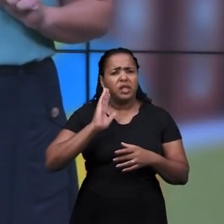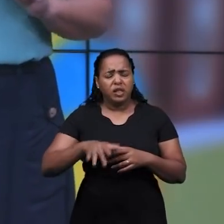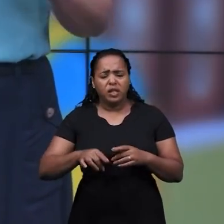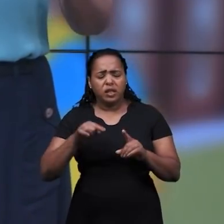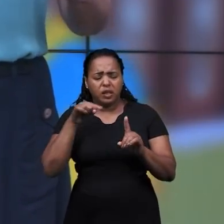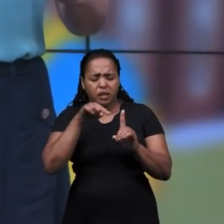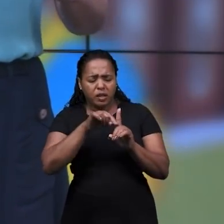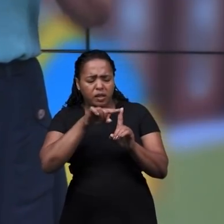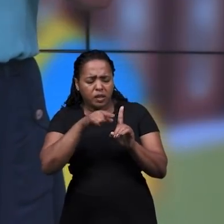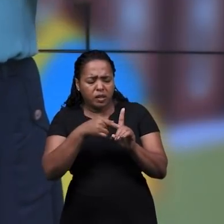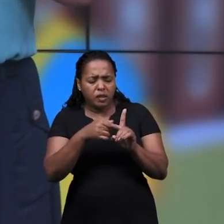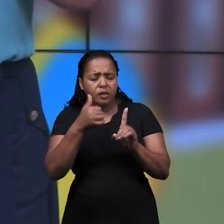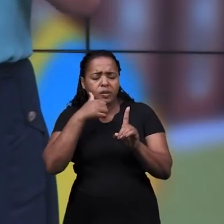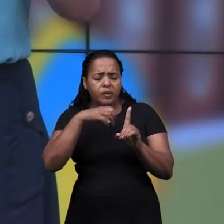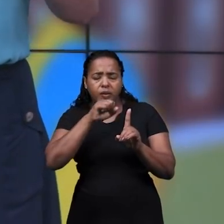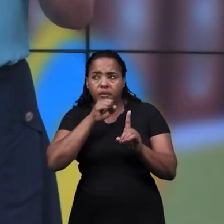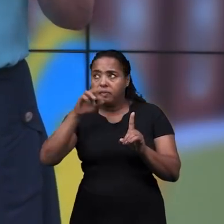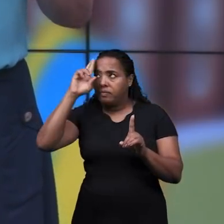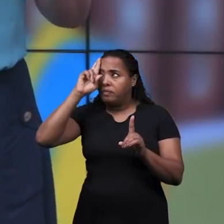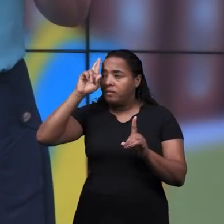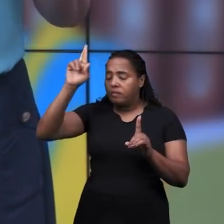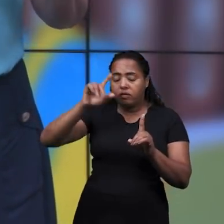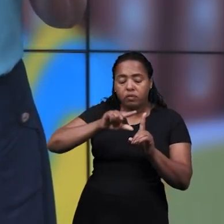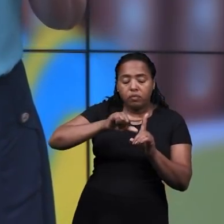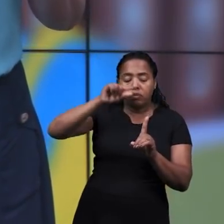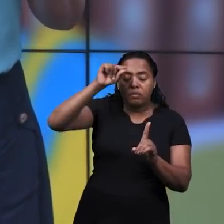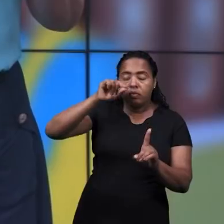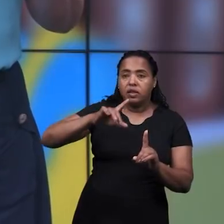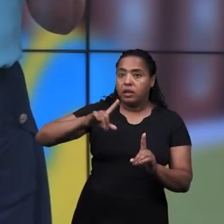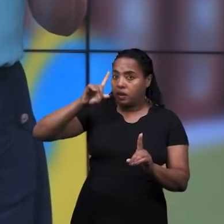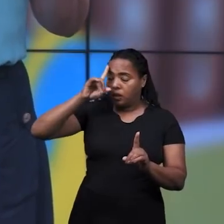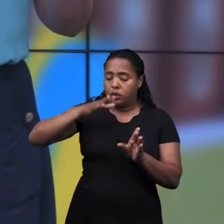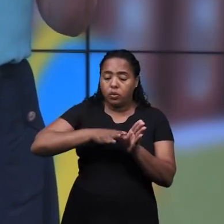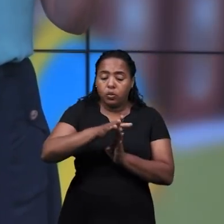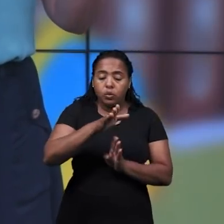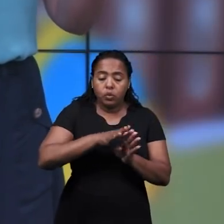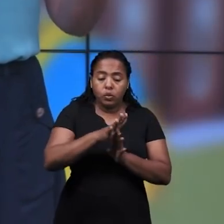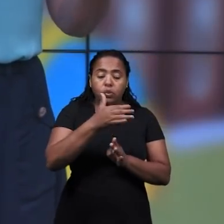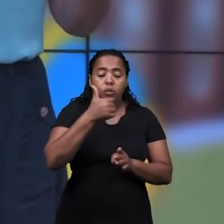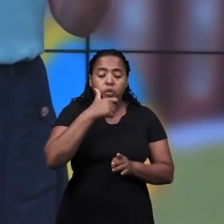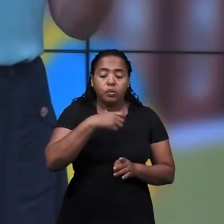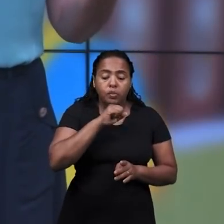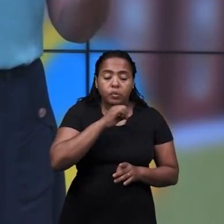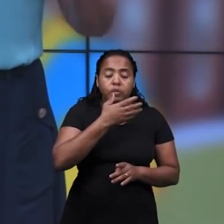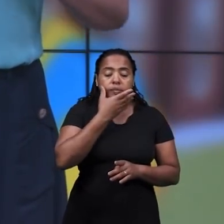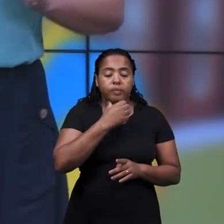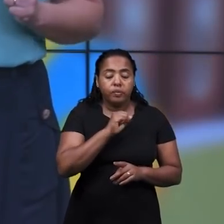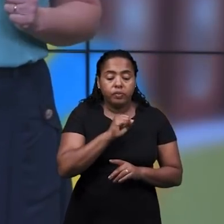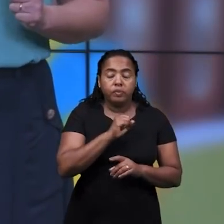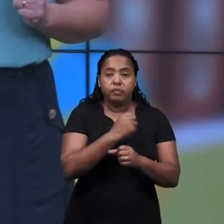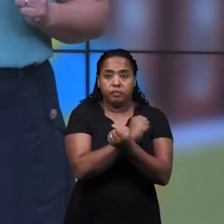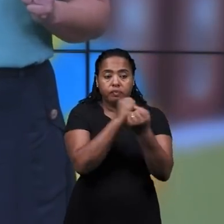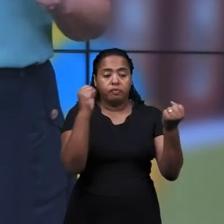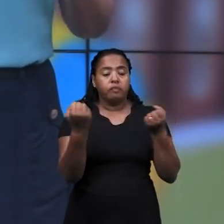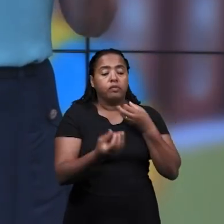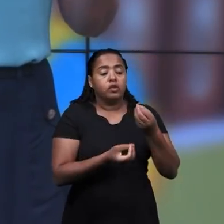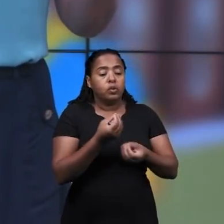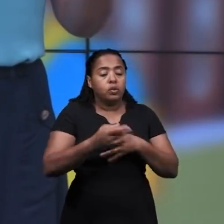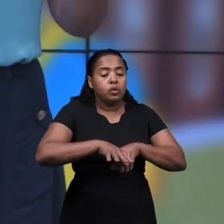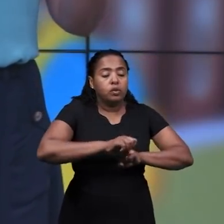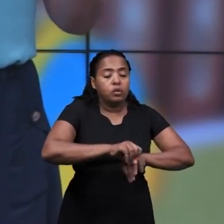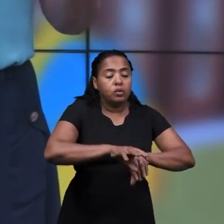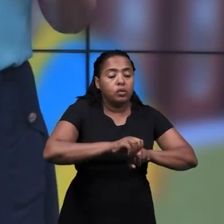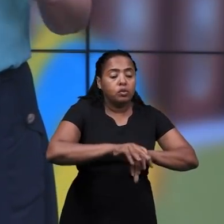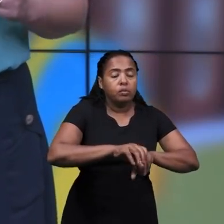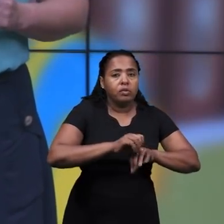mãe. E Deus deu toda a orientação aos pais de Sansão para saber como criá-lo. E